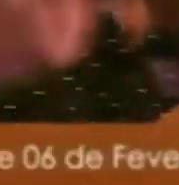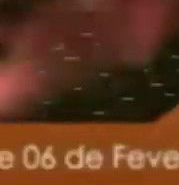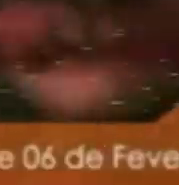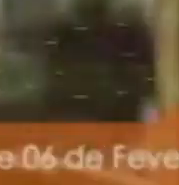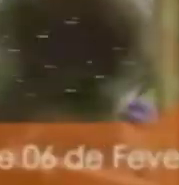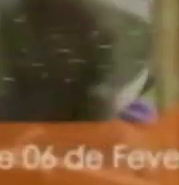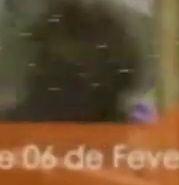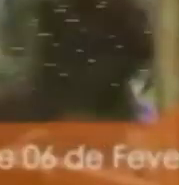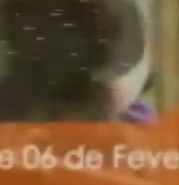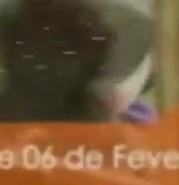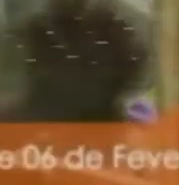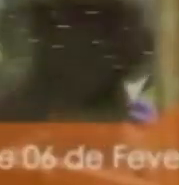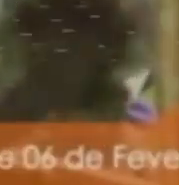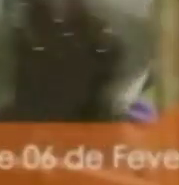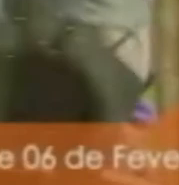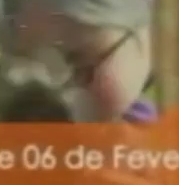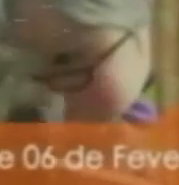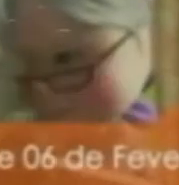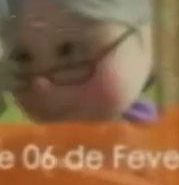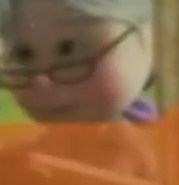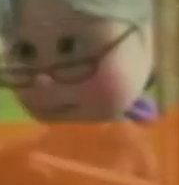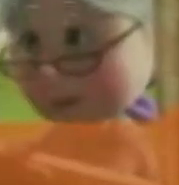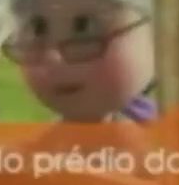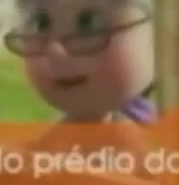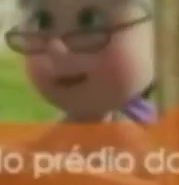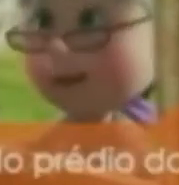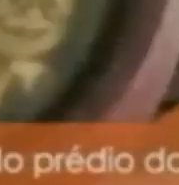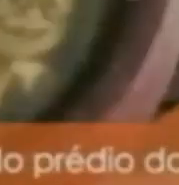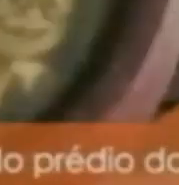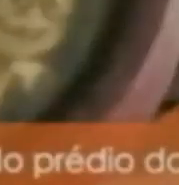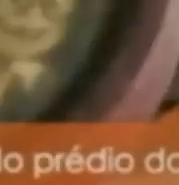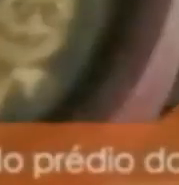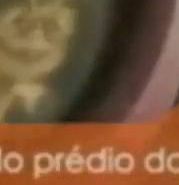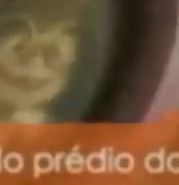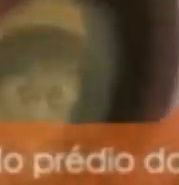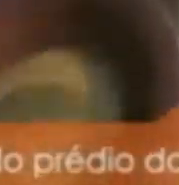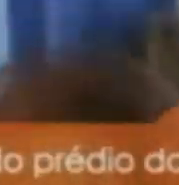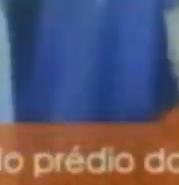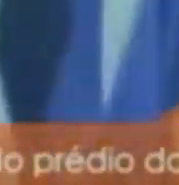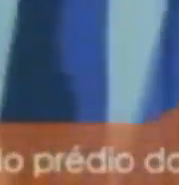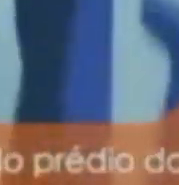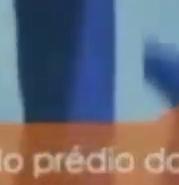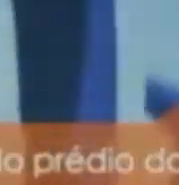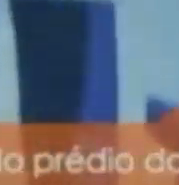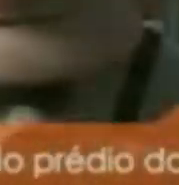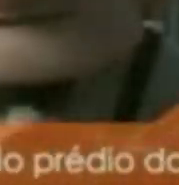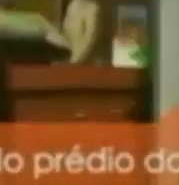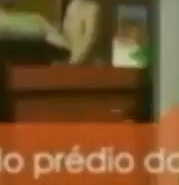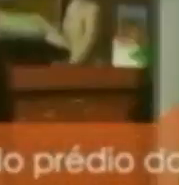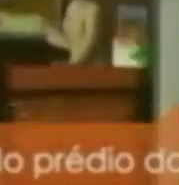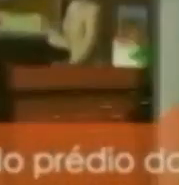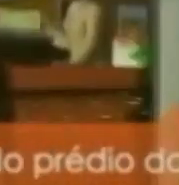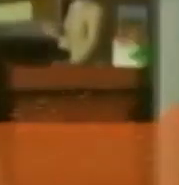Dia 30 de janeiro e 6 de fevereiro, às 14 horas, no segundo andar.